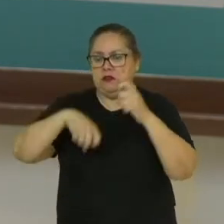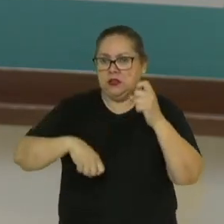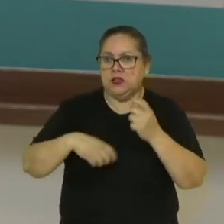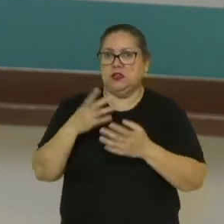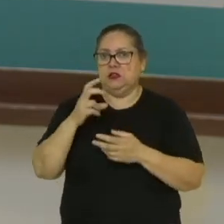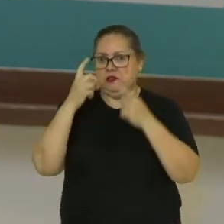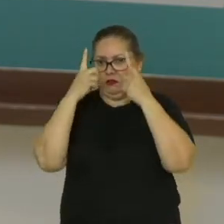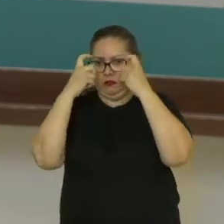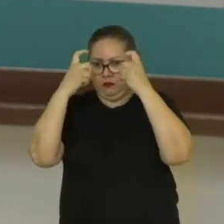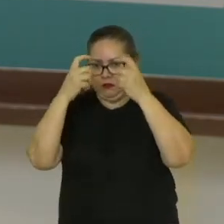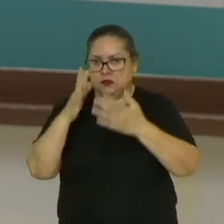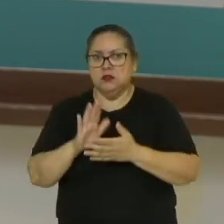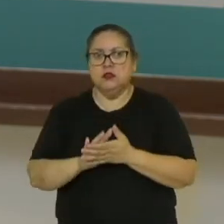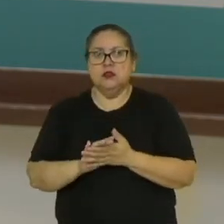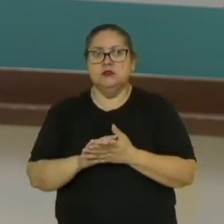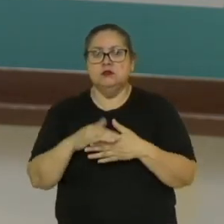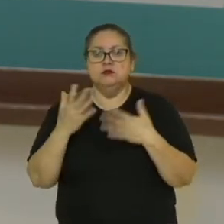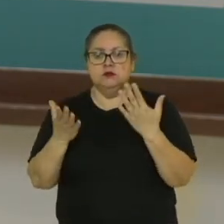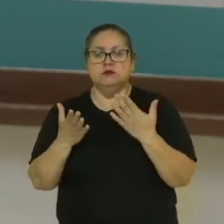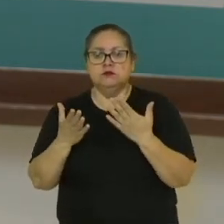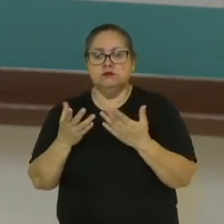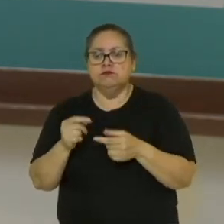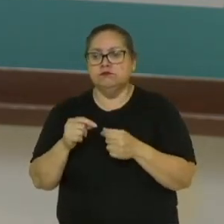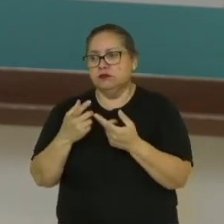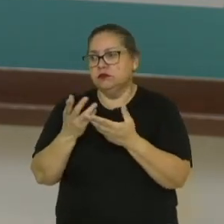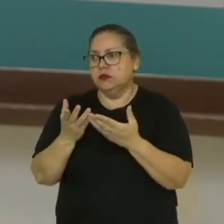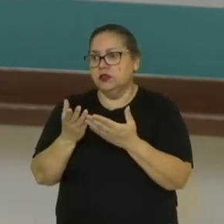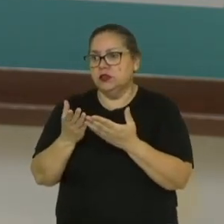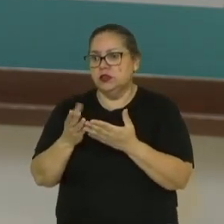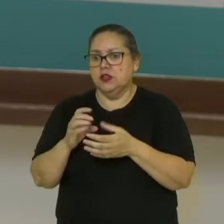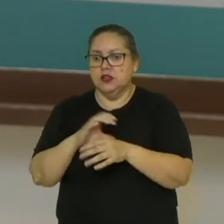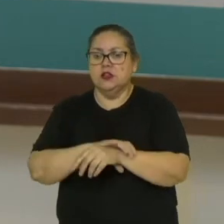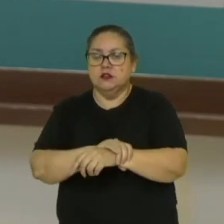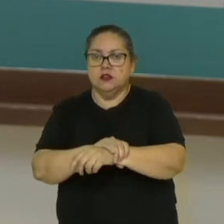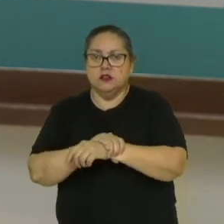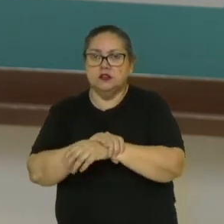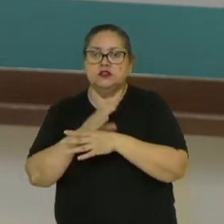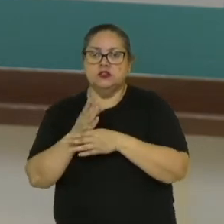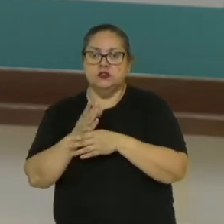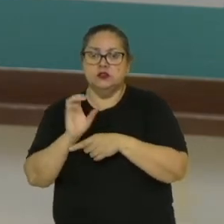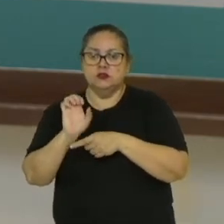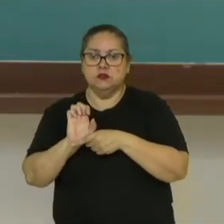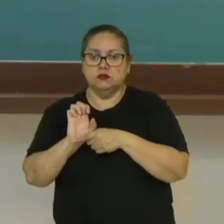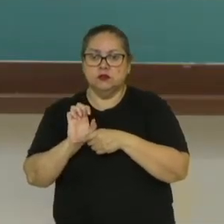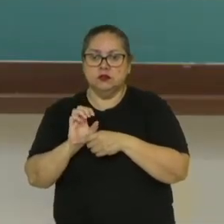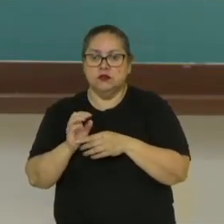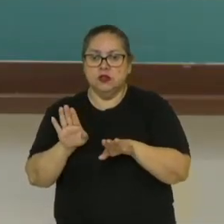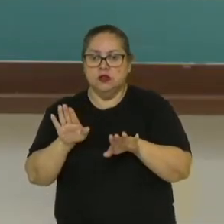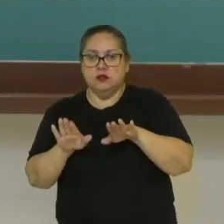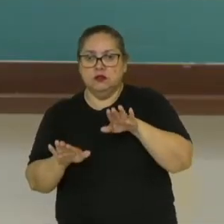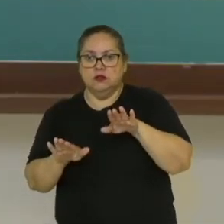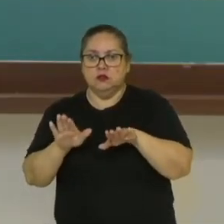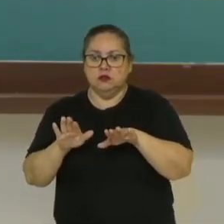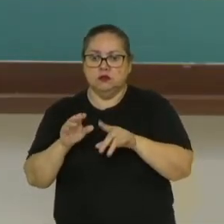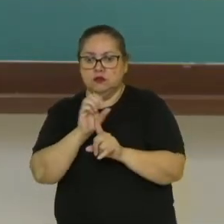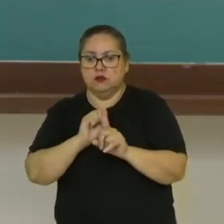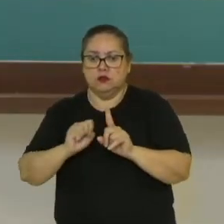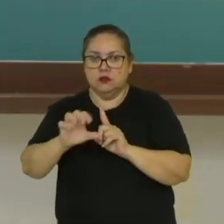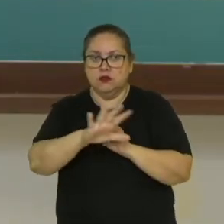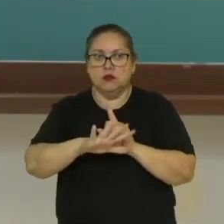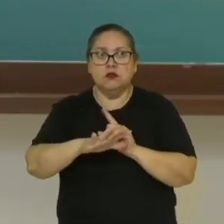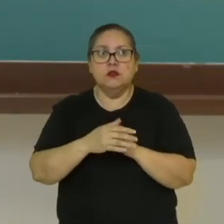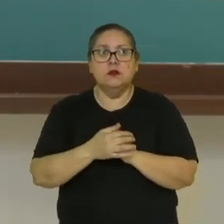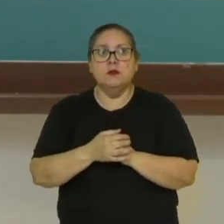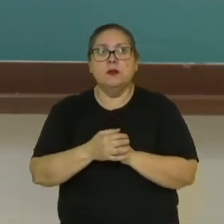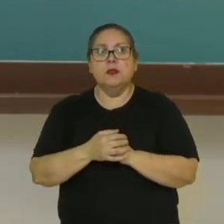violência, né? Então, são mecanismos que o Estado está tentando garantir para uma estabilidade social.